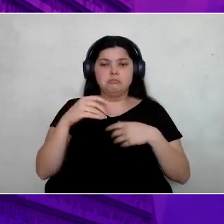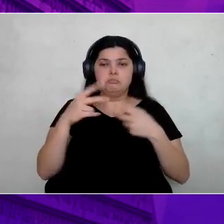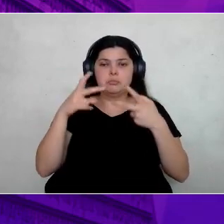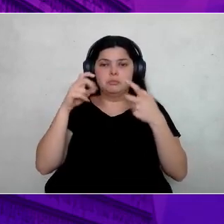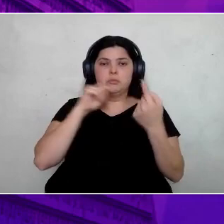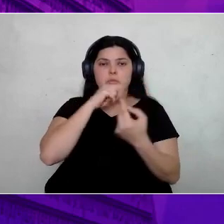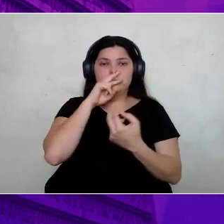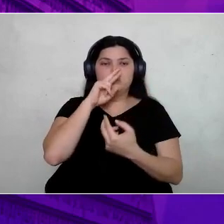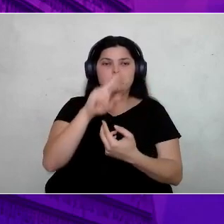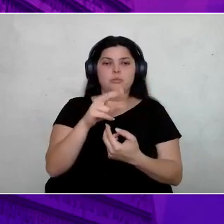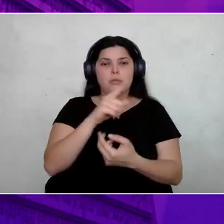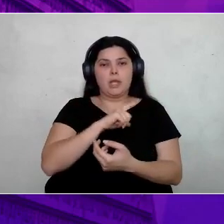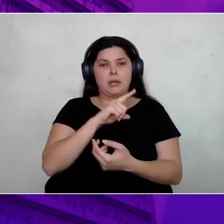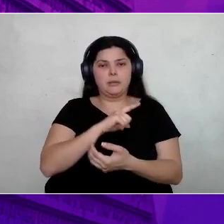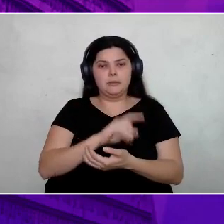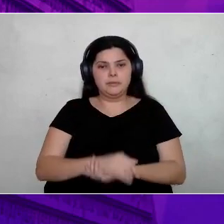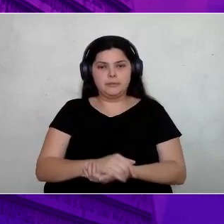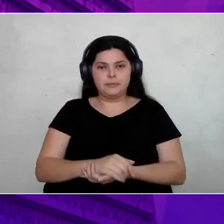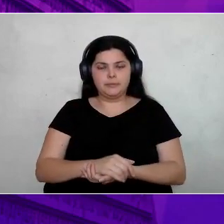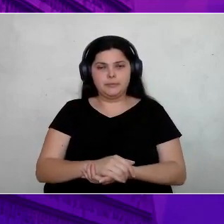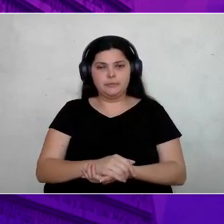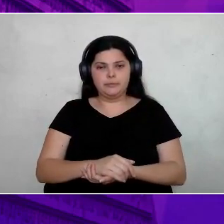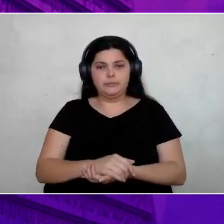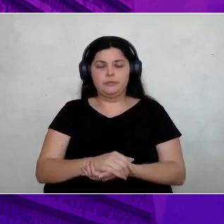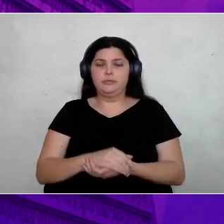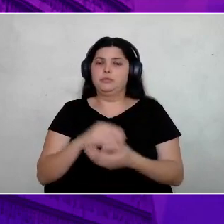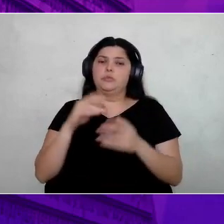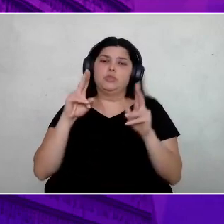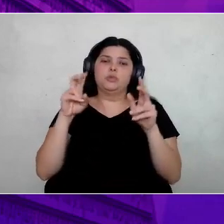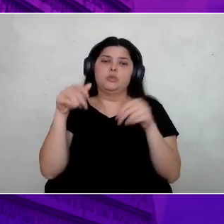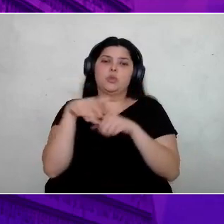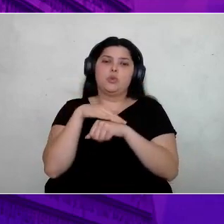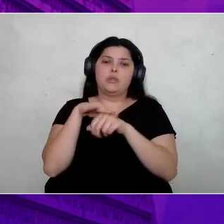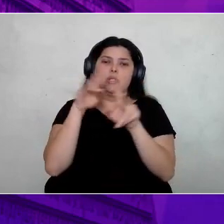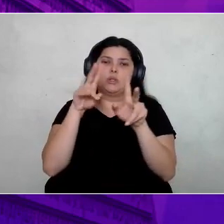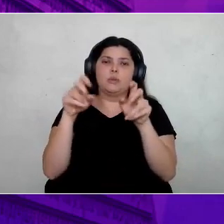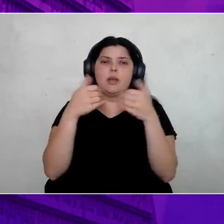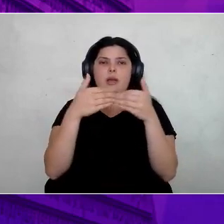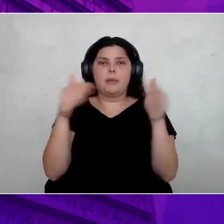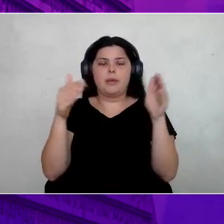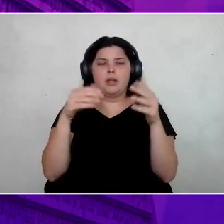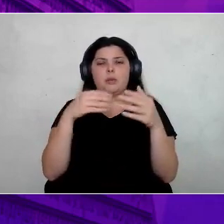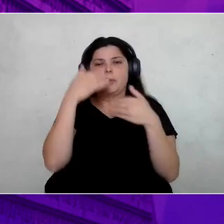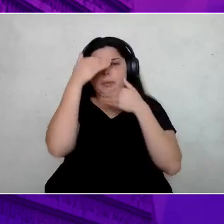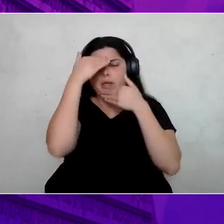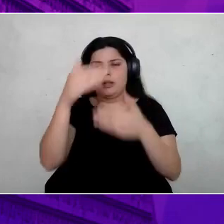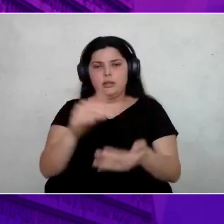Então, acho que da conversa é basicamente isso. Fico aberto aí. Obrigado, gente.